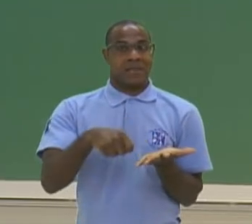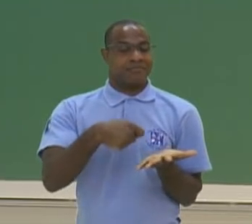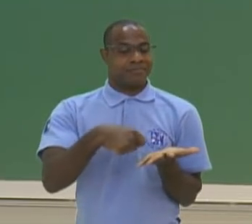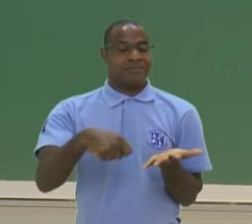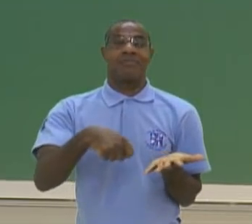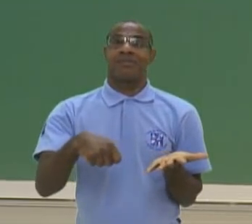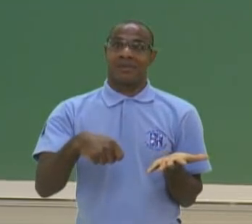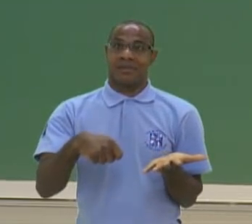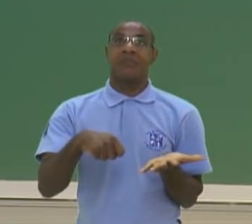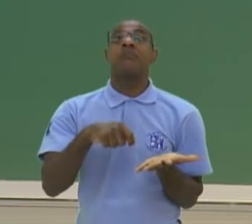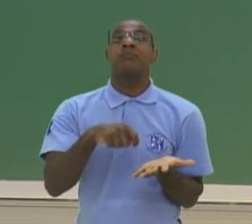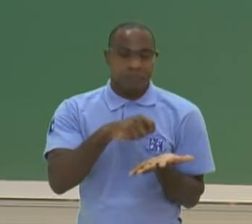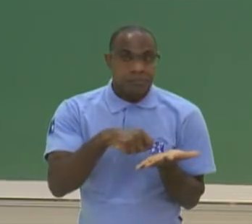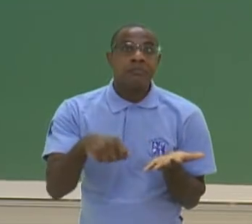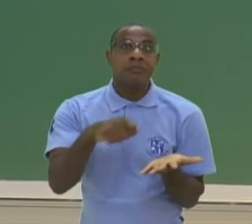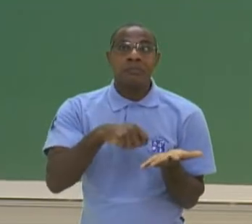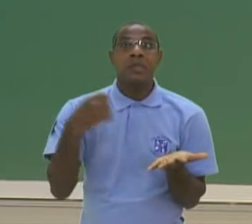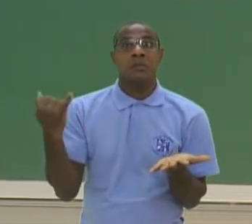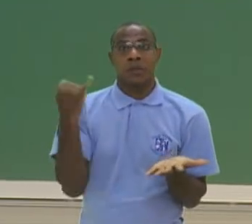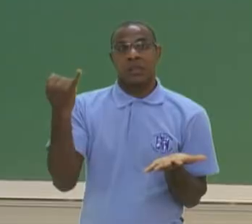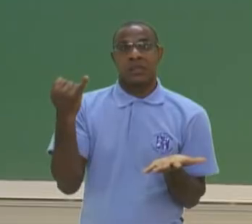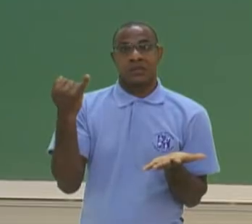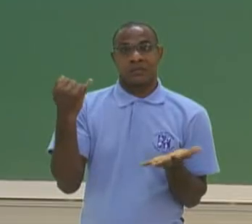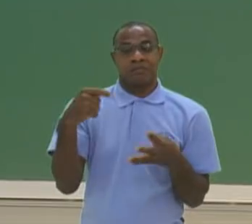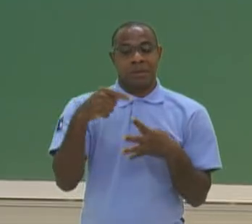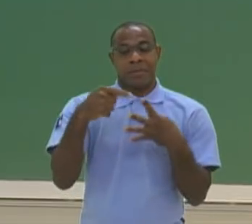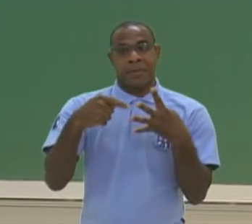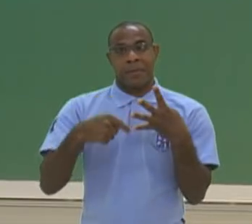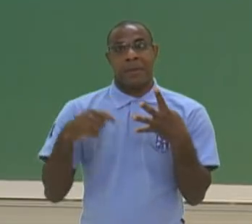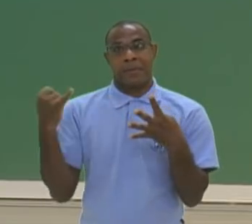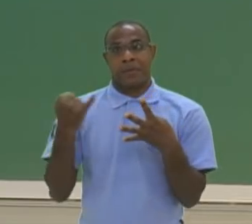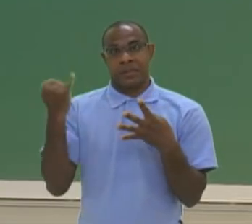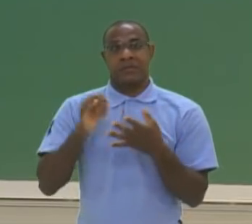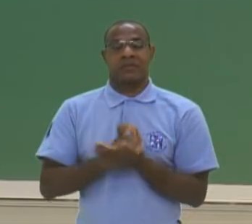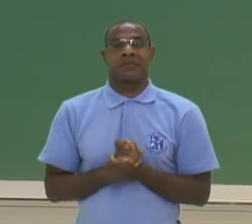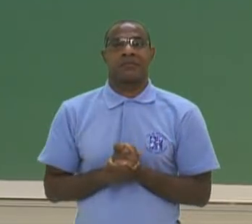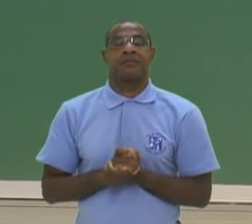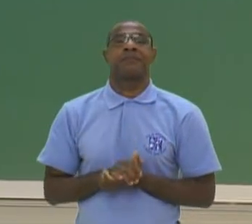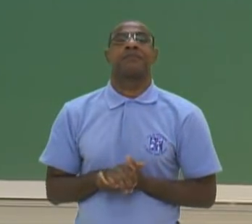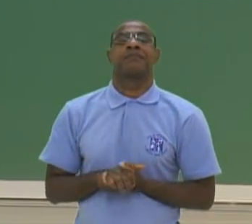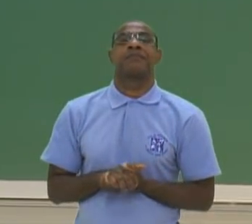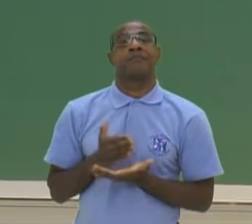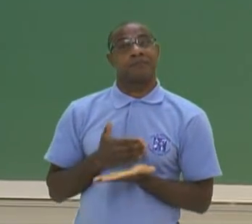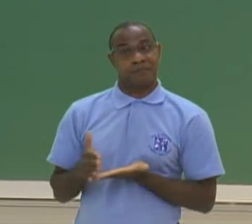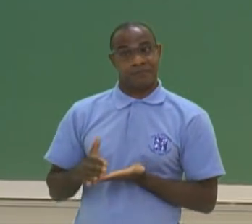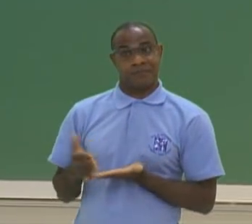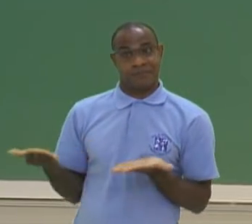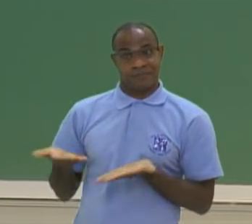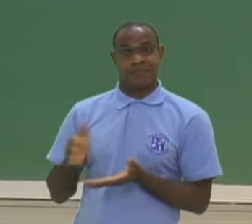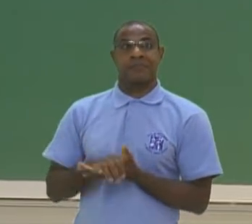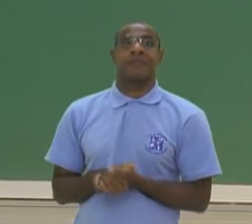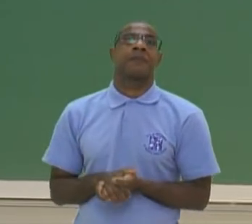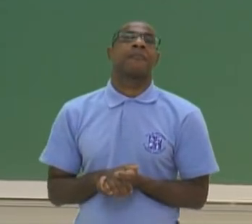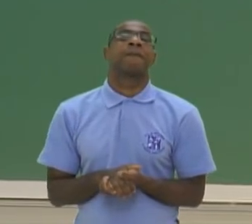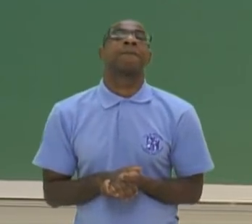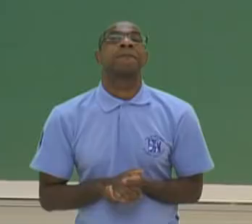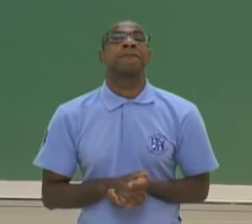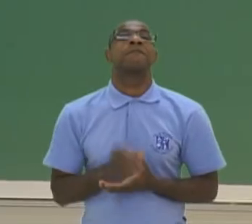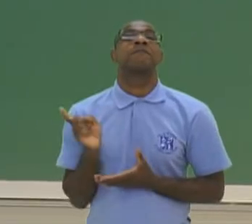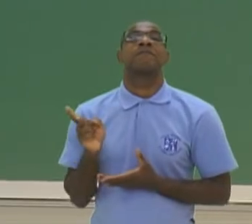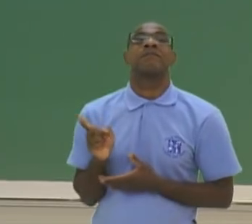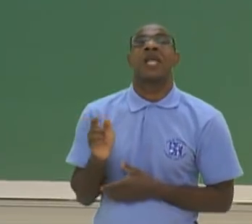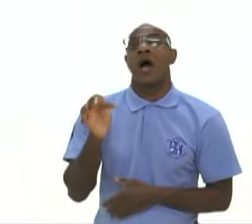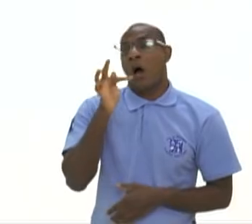importantes e fazer as atividades, que hoje tem algumas atividades legais. Bora começar? A função das